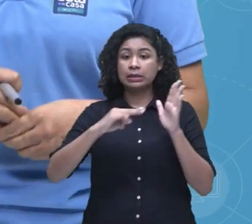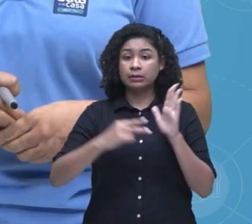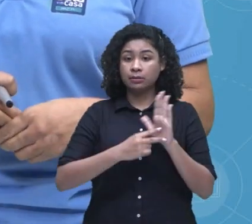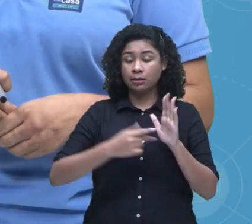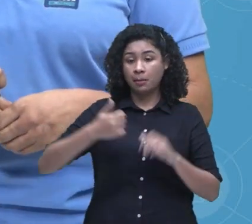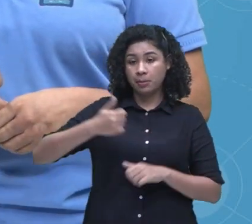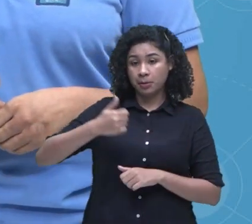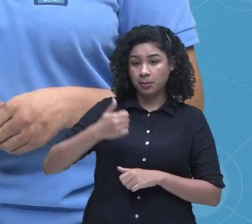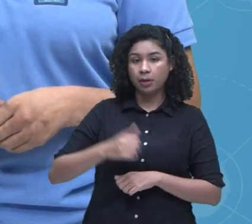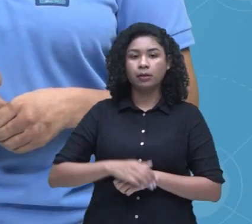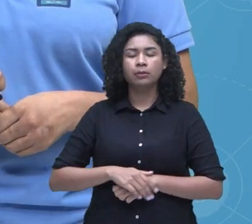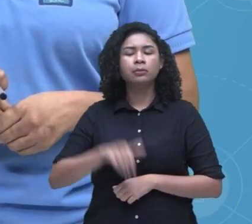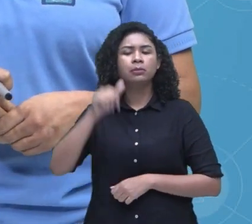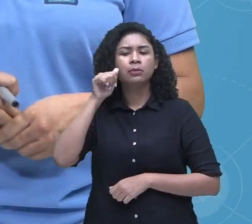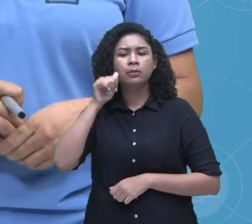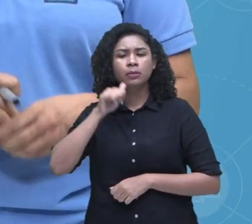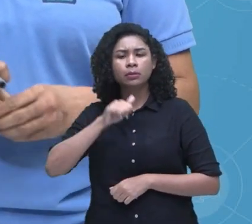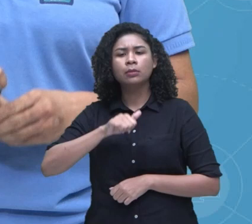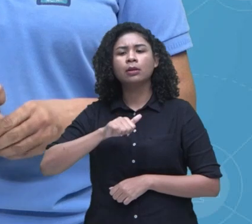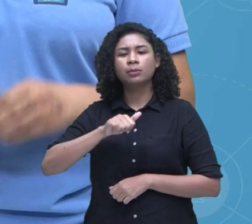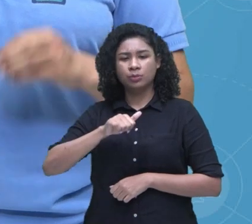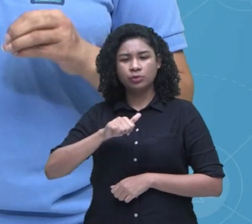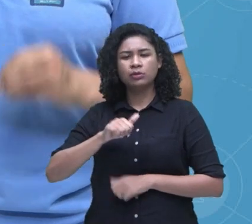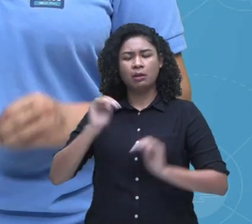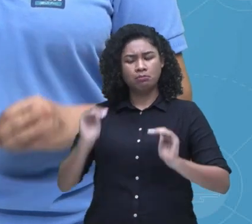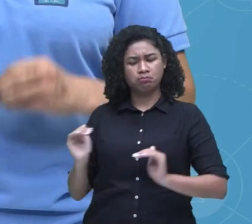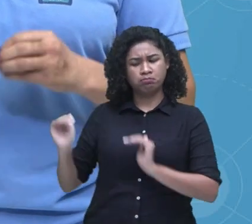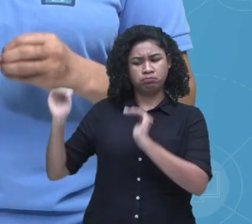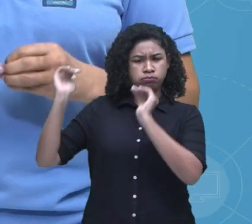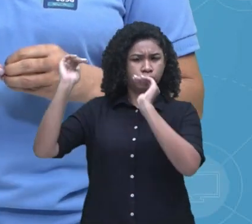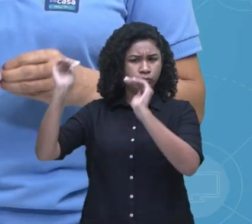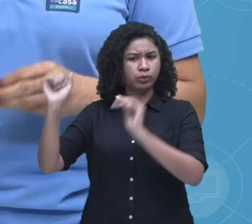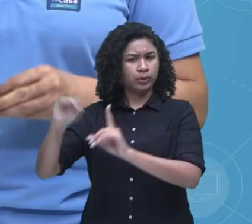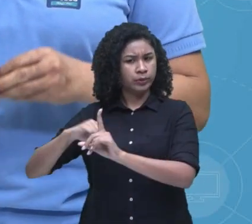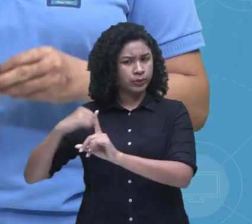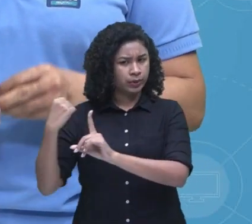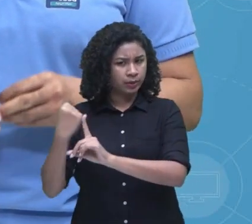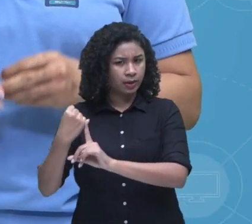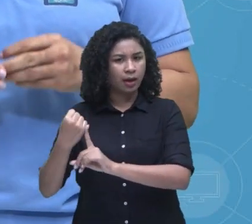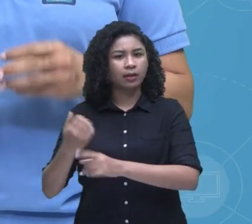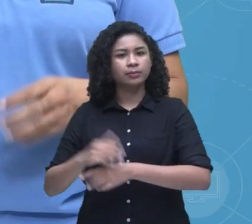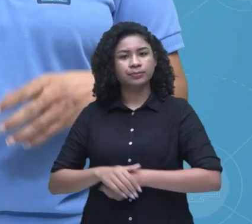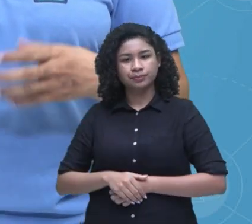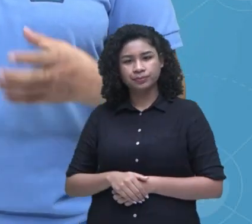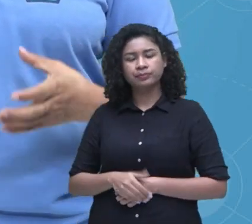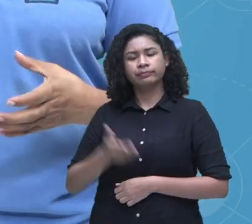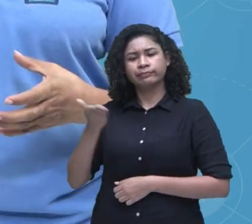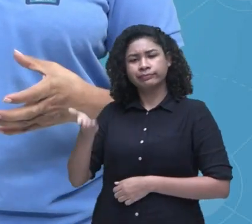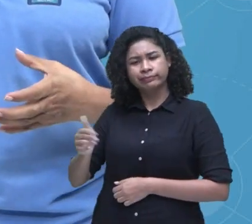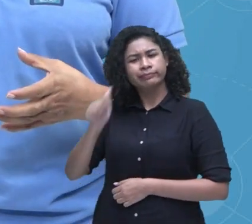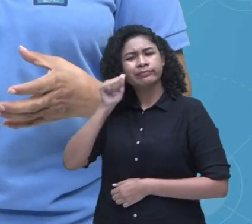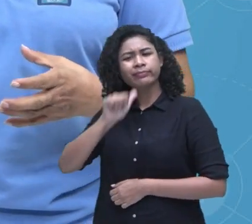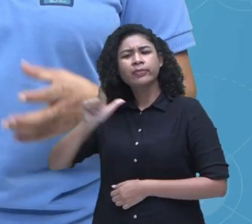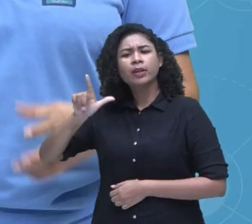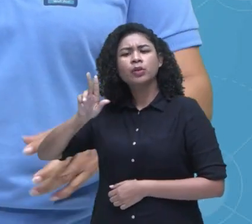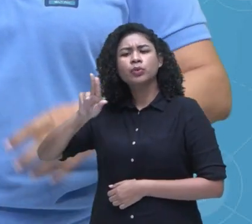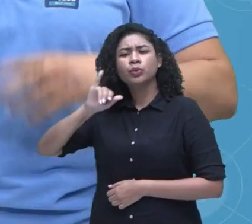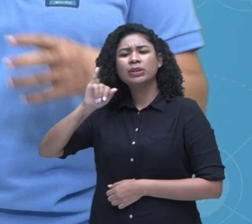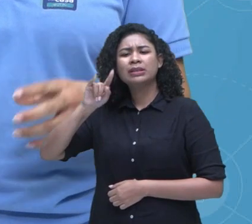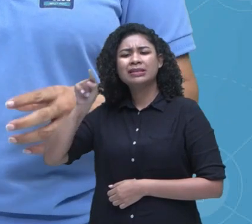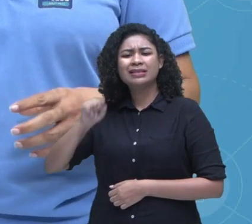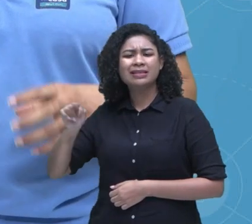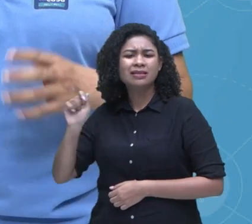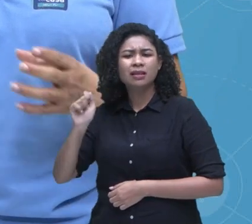senhora pertencente à nobreza. Luísa sempre se comportou como uma verdadeira dama, né? A